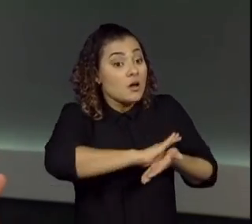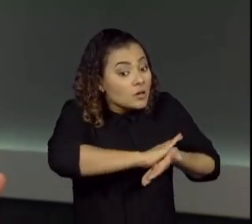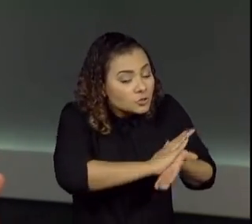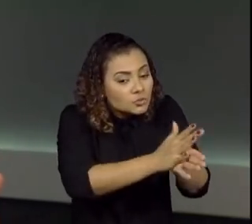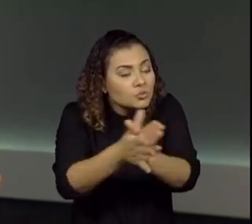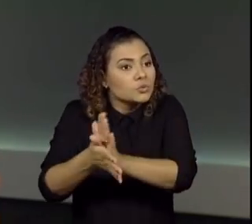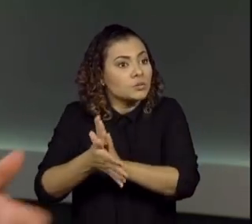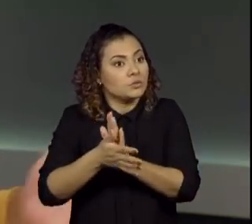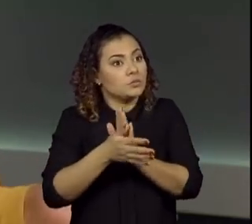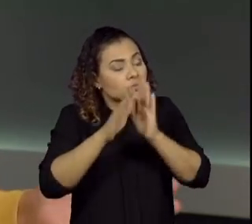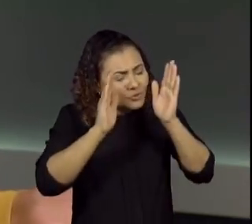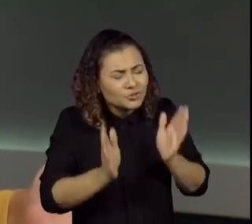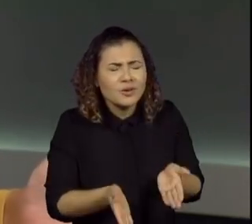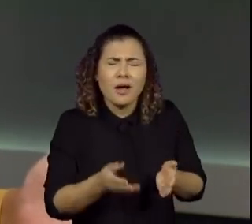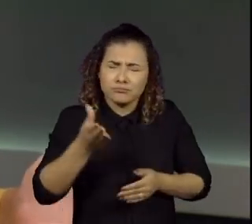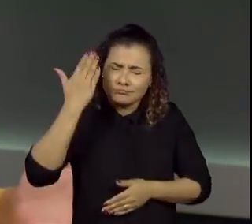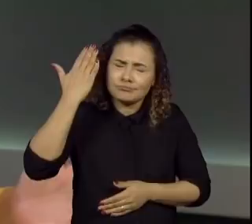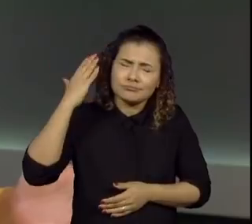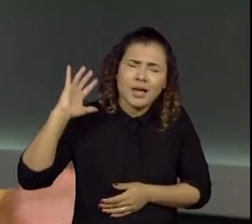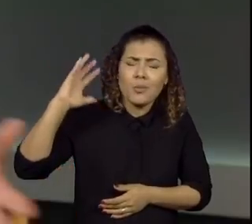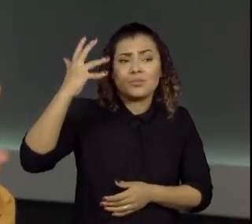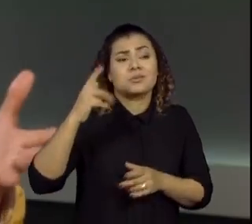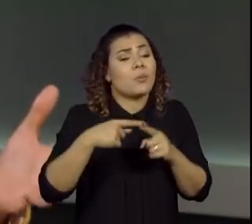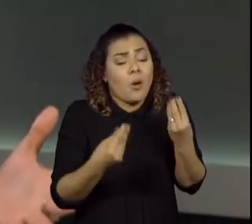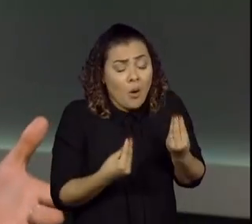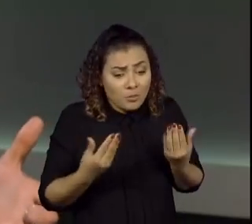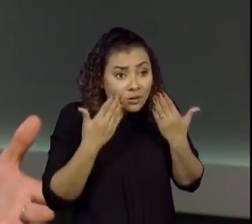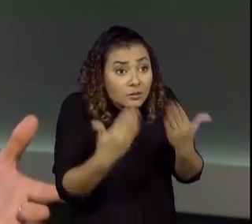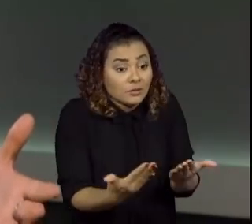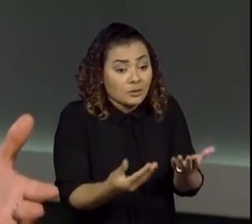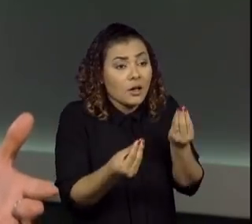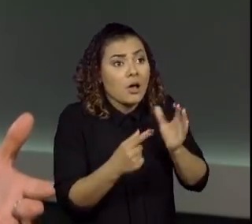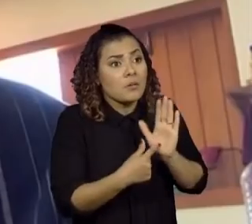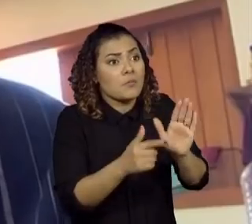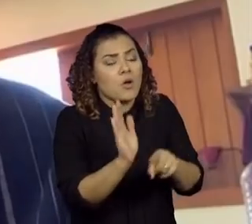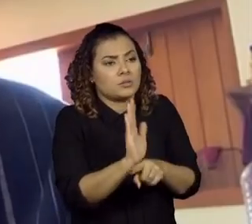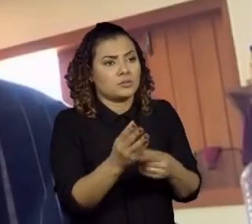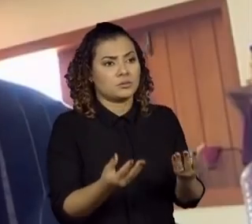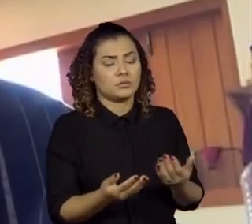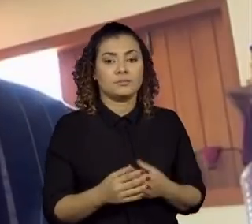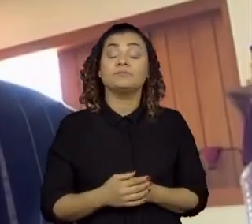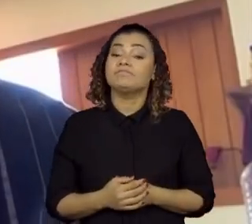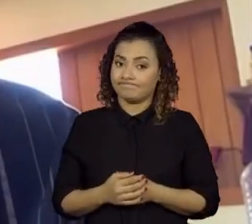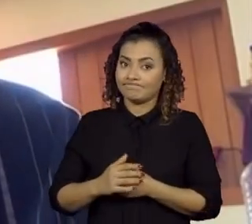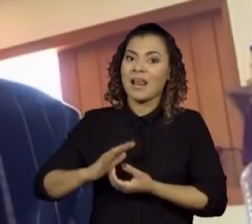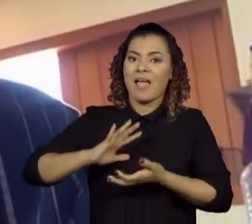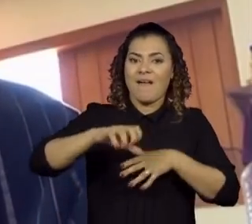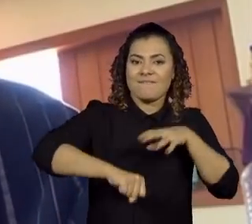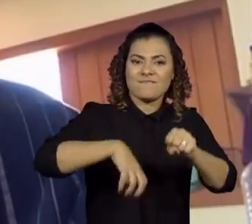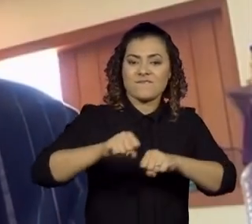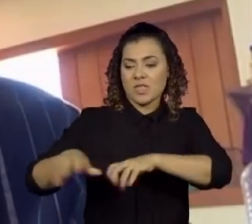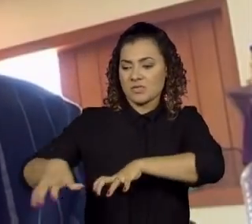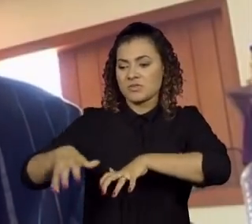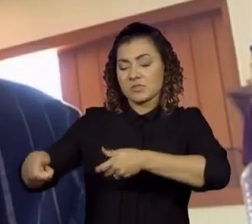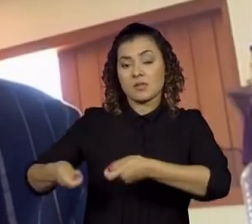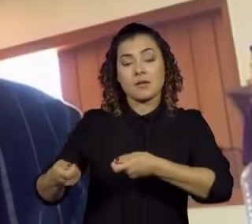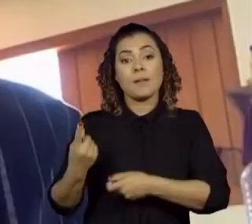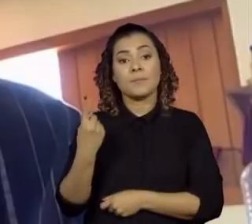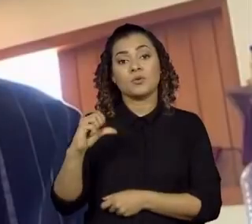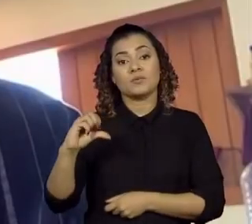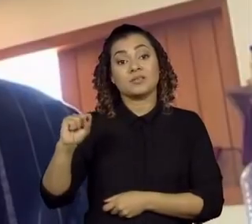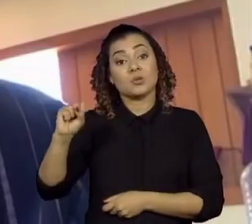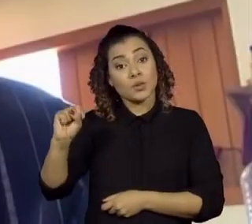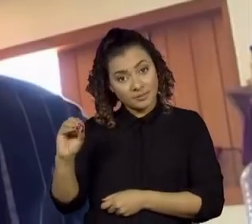essa população. O que fazer diante dessa realidade? O que você mostra no filme? A invasão garimpeira começou nos anos 80, mas nos